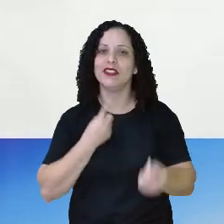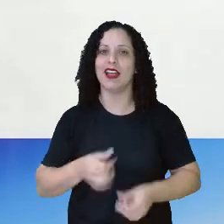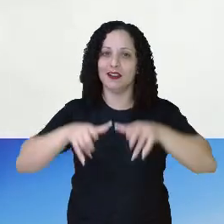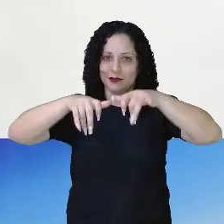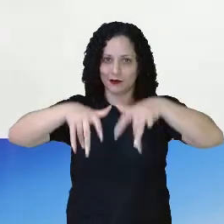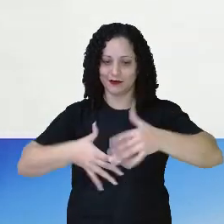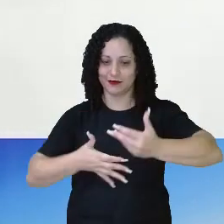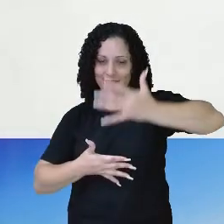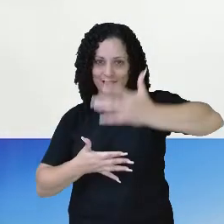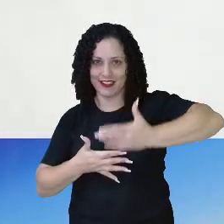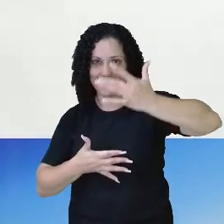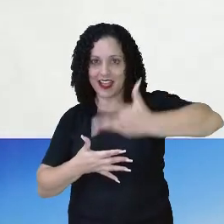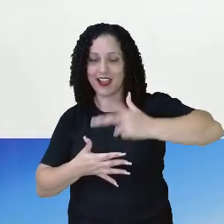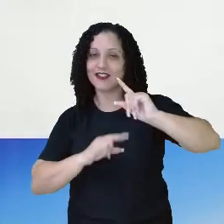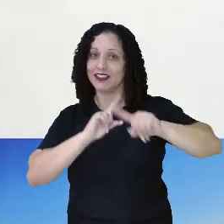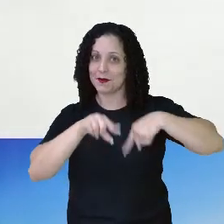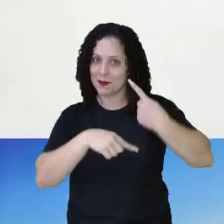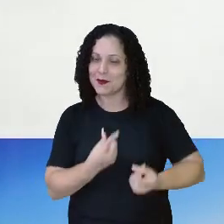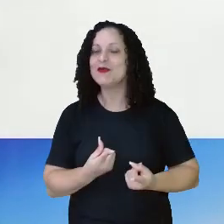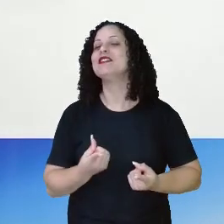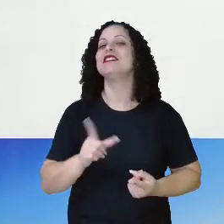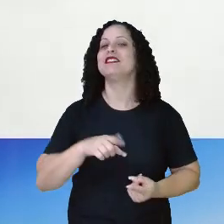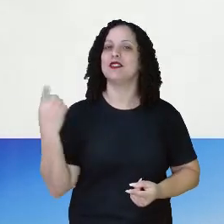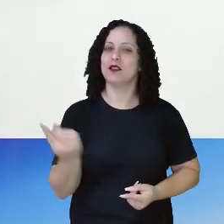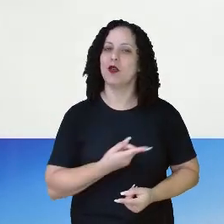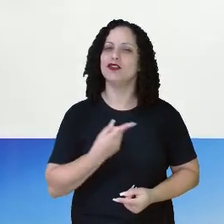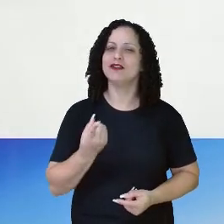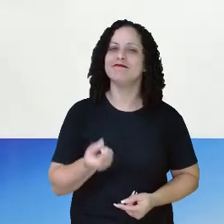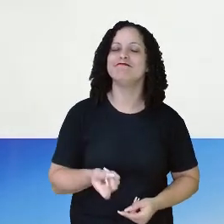nos comentários e a gente está aqui para te